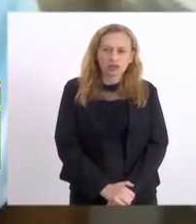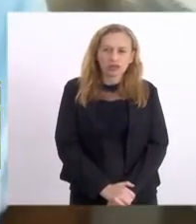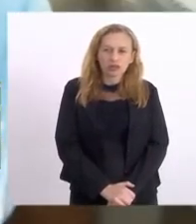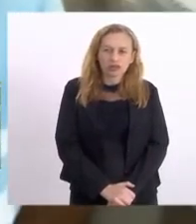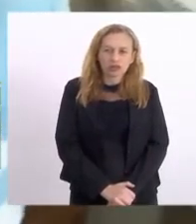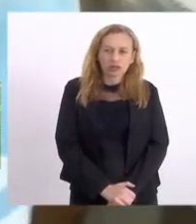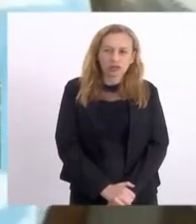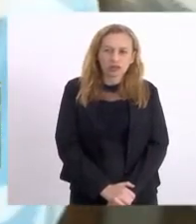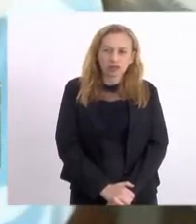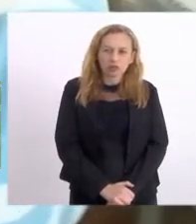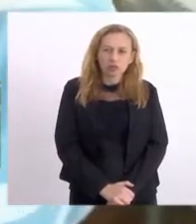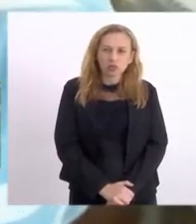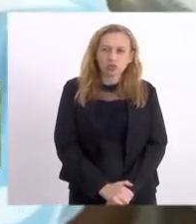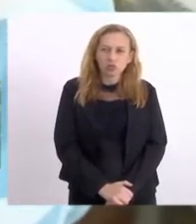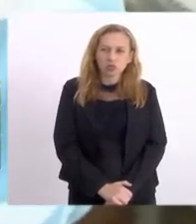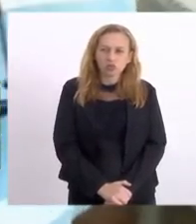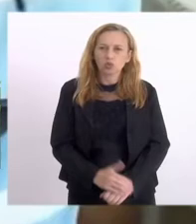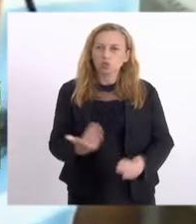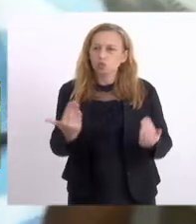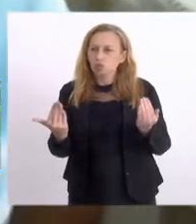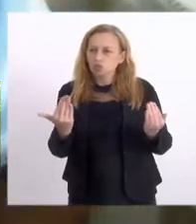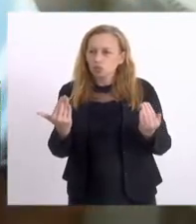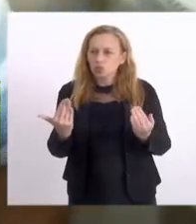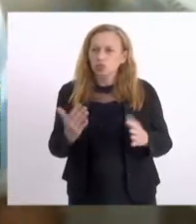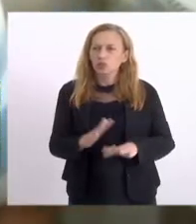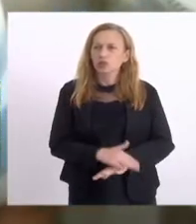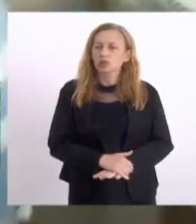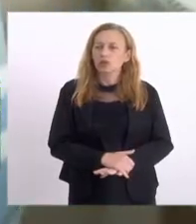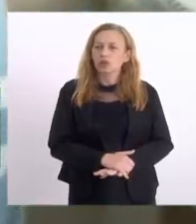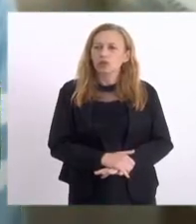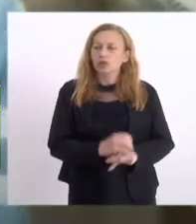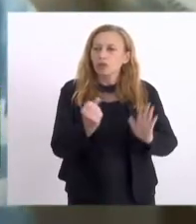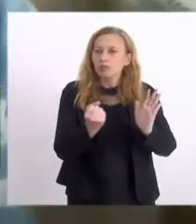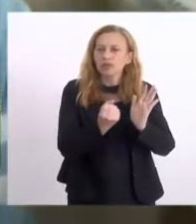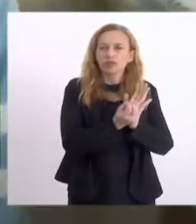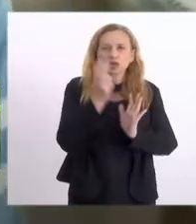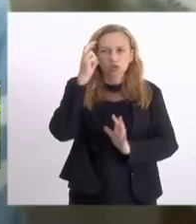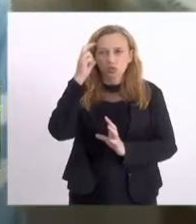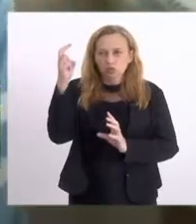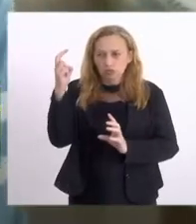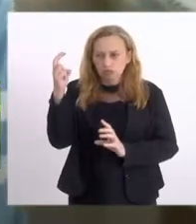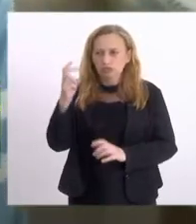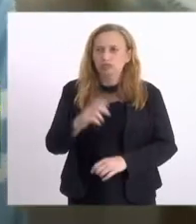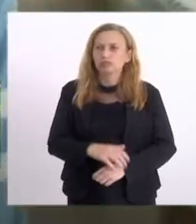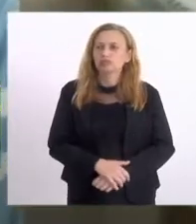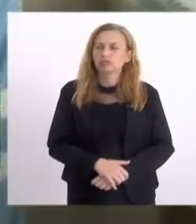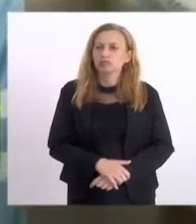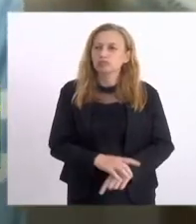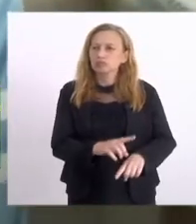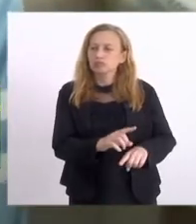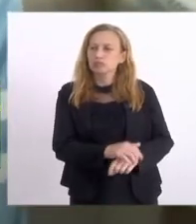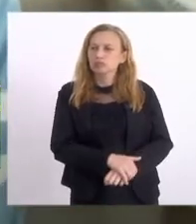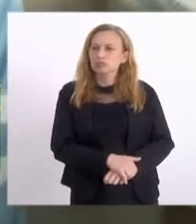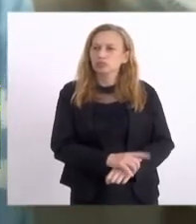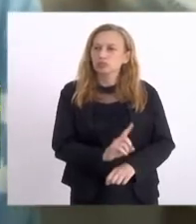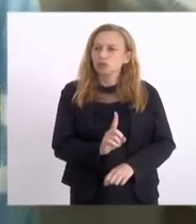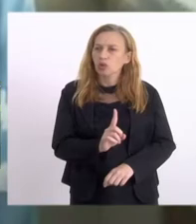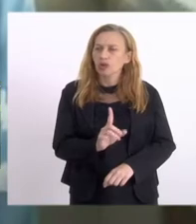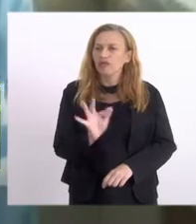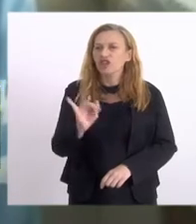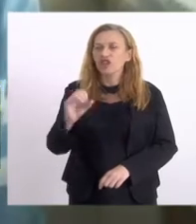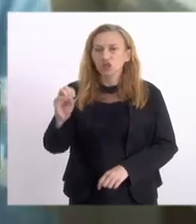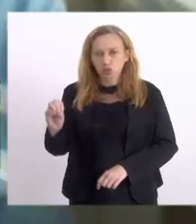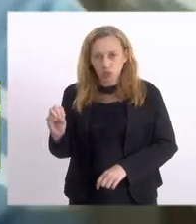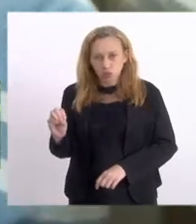proposta de preparação de utilidade de patrimônio cultural e material de um ente físico. O caso